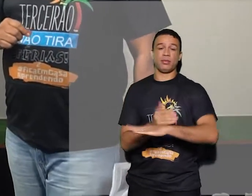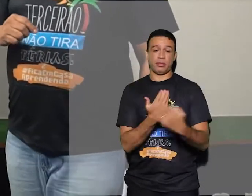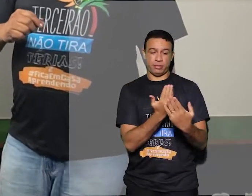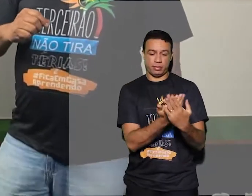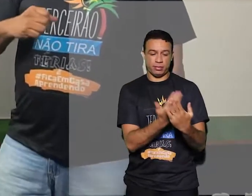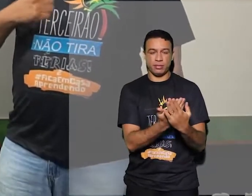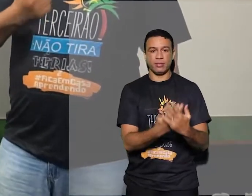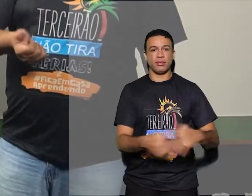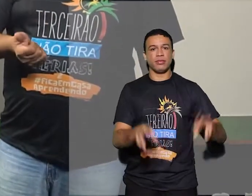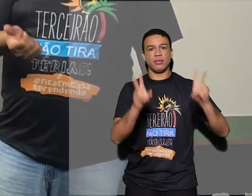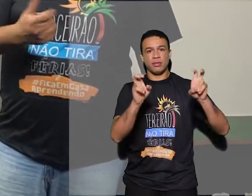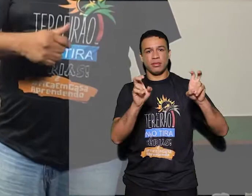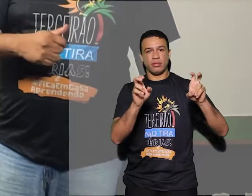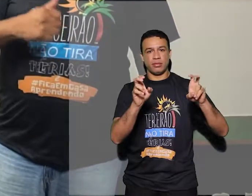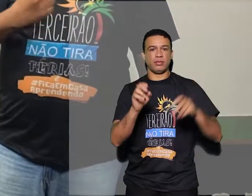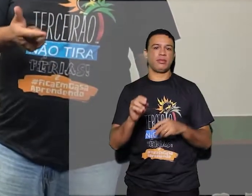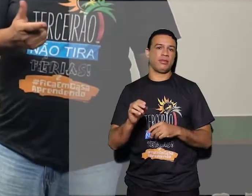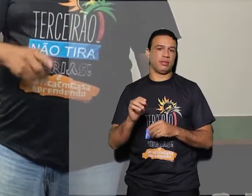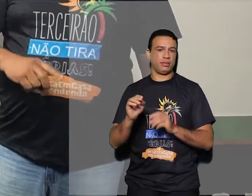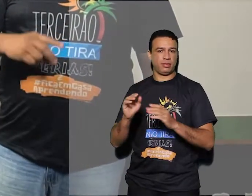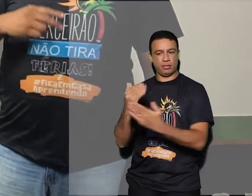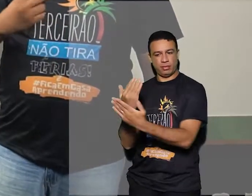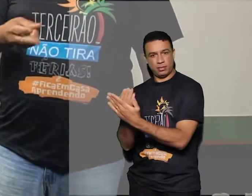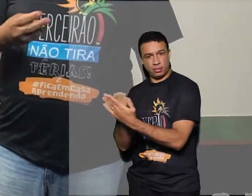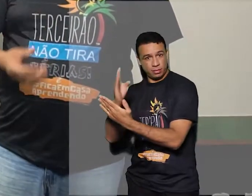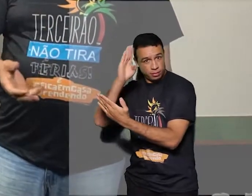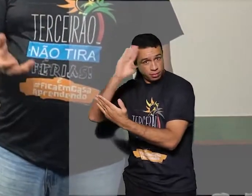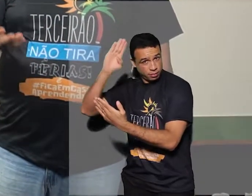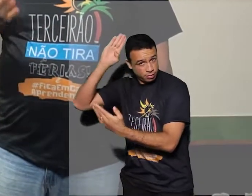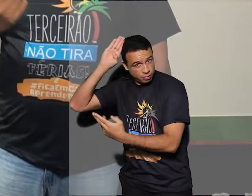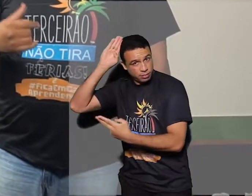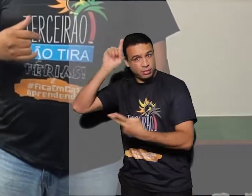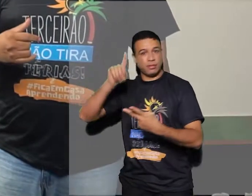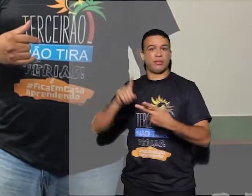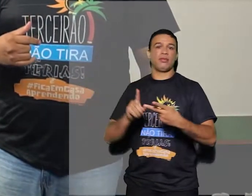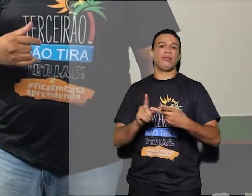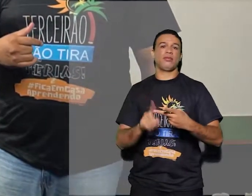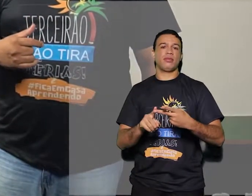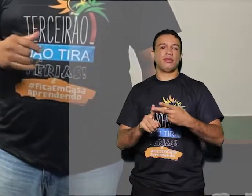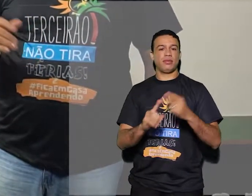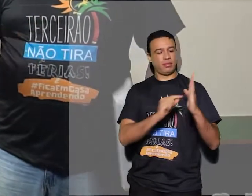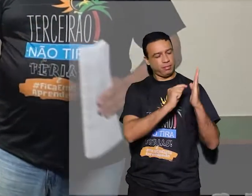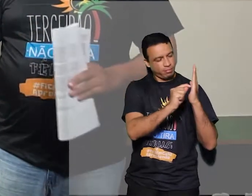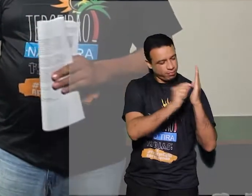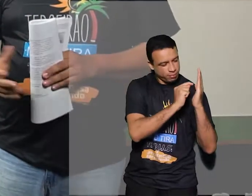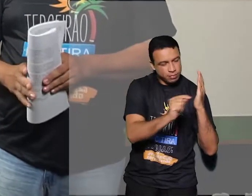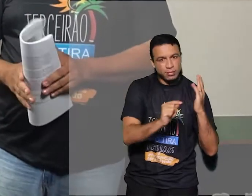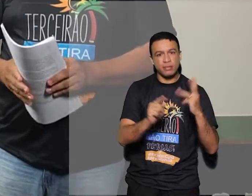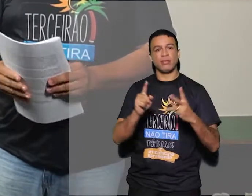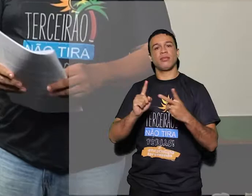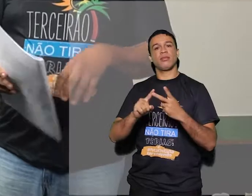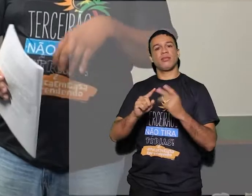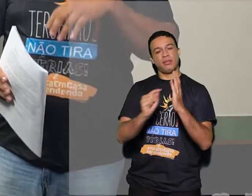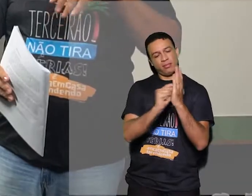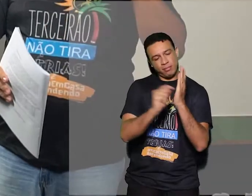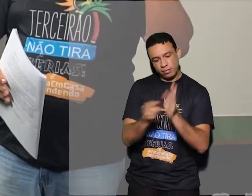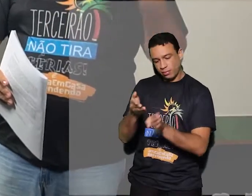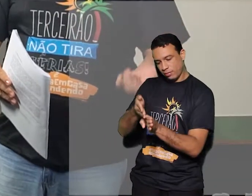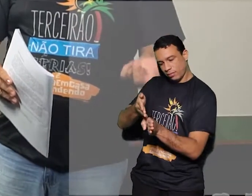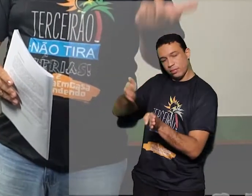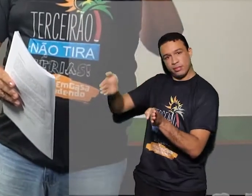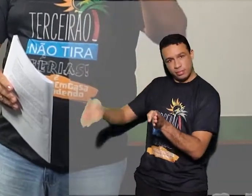situação: academicismo, impressionismo, pós-impressionismo e as inovações tecnológicas mais recentes seriam